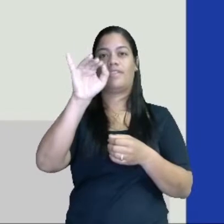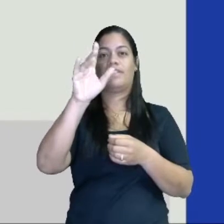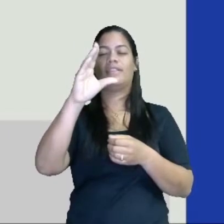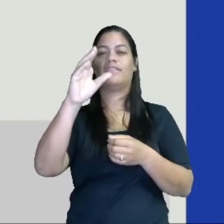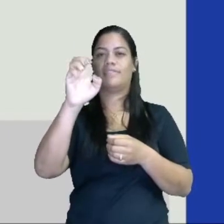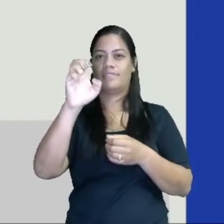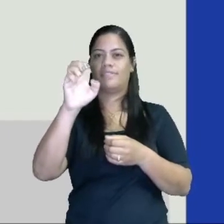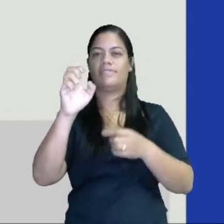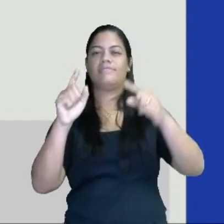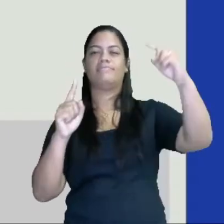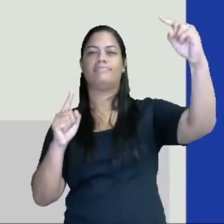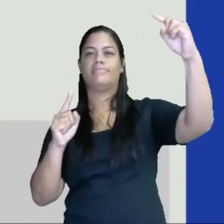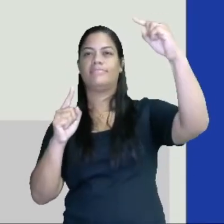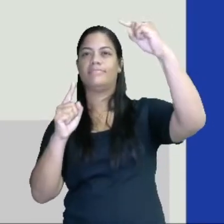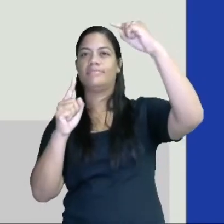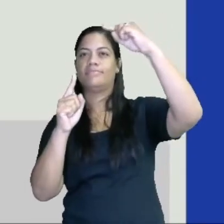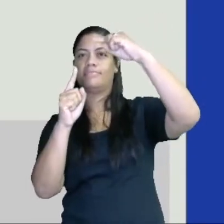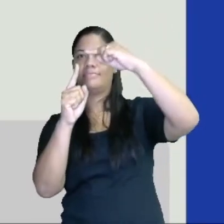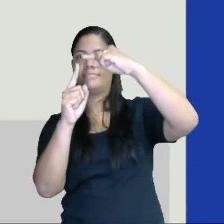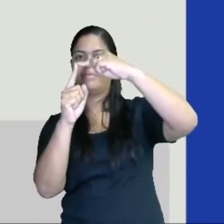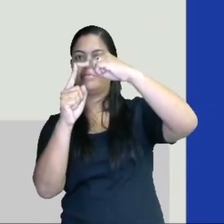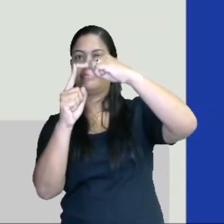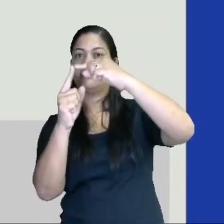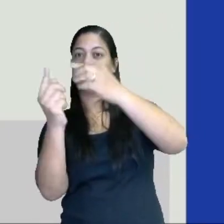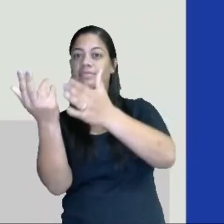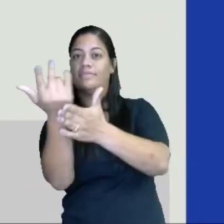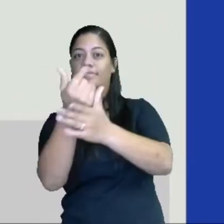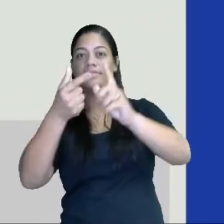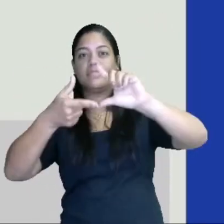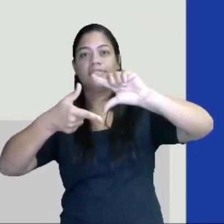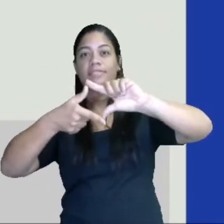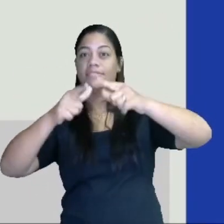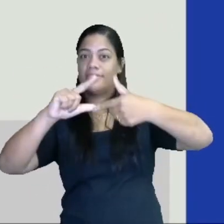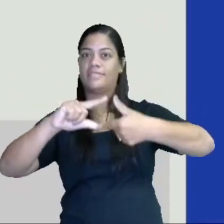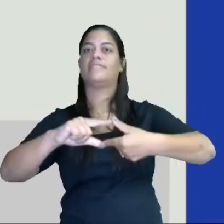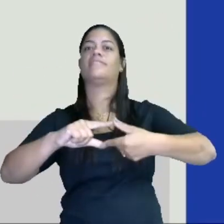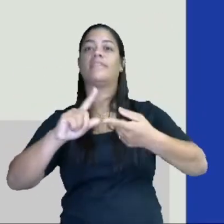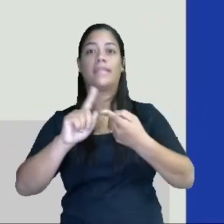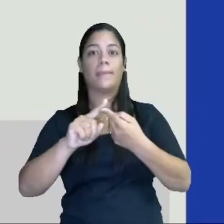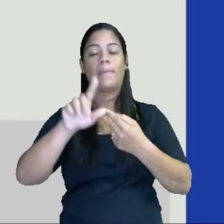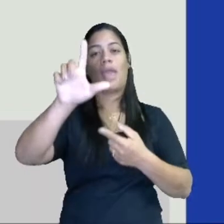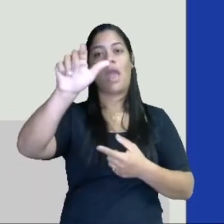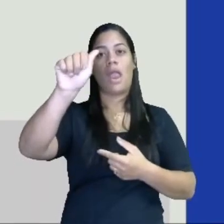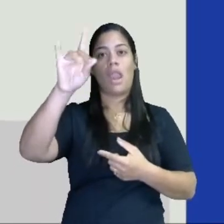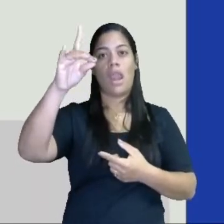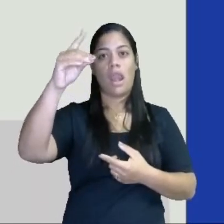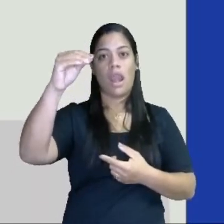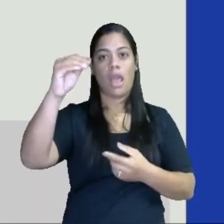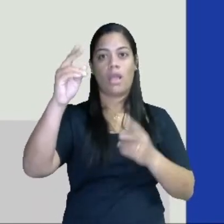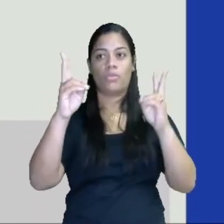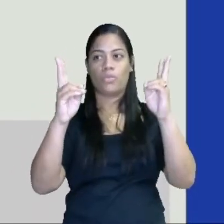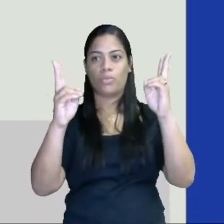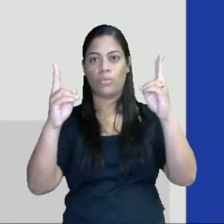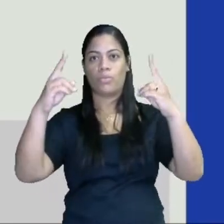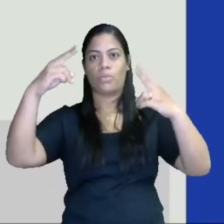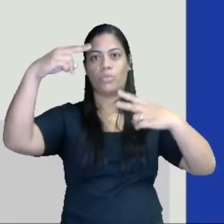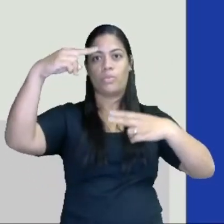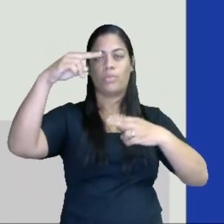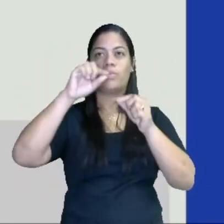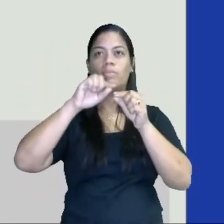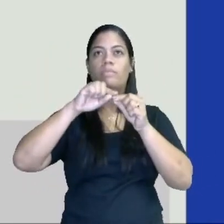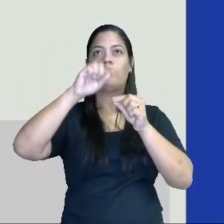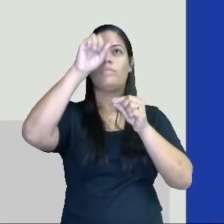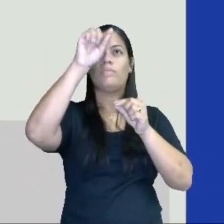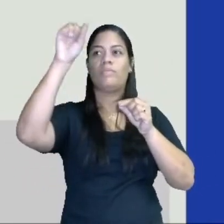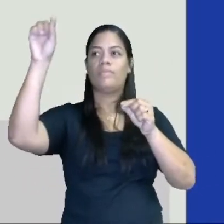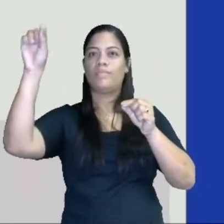dos segmentos que formam o polígono. E nós também temos o lado, tá? Corresponde a cada segmento